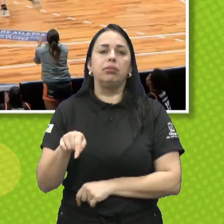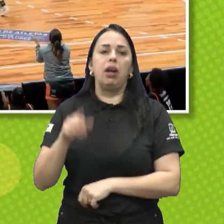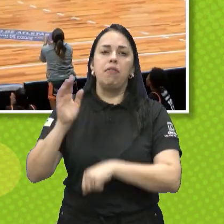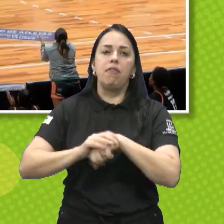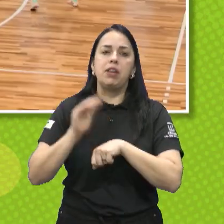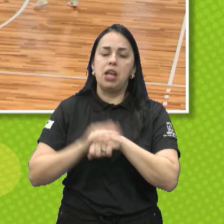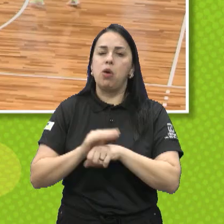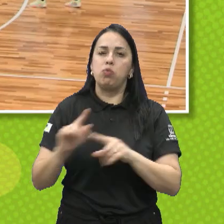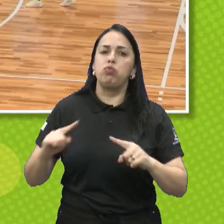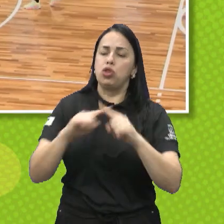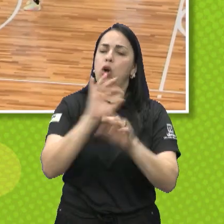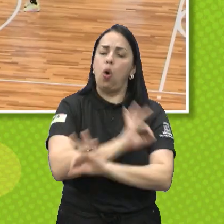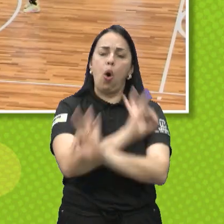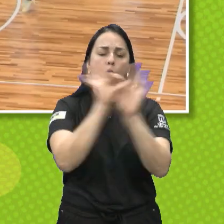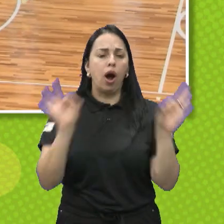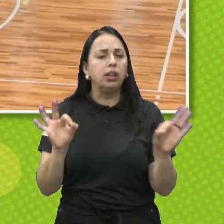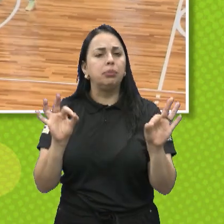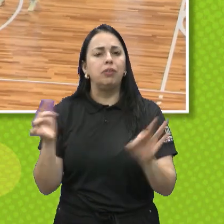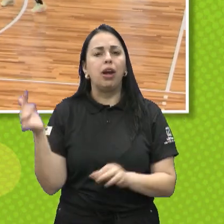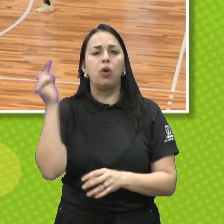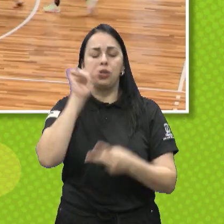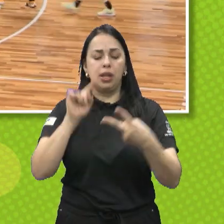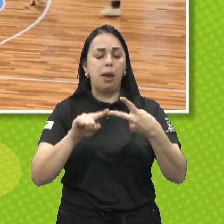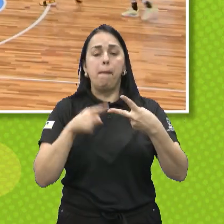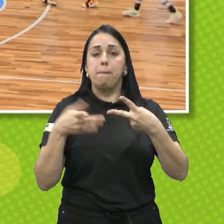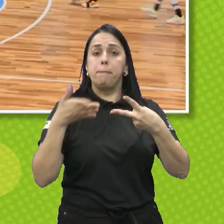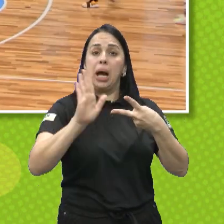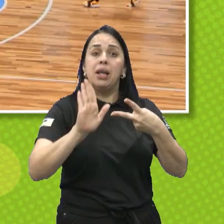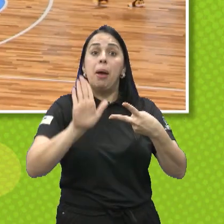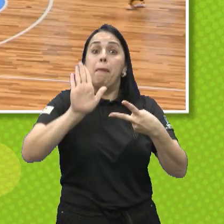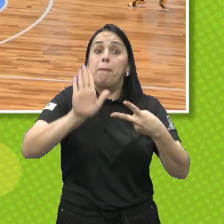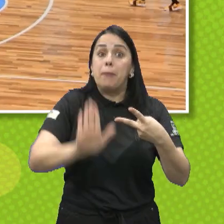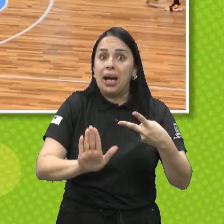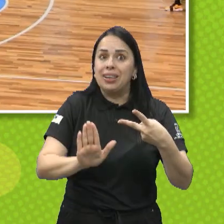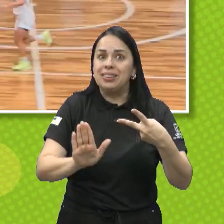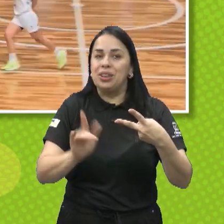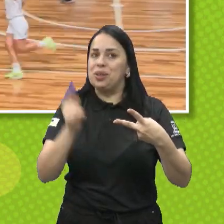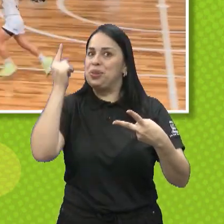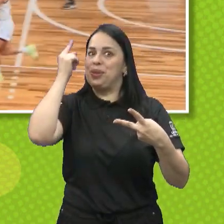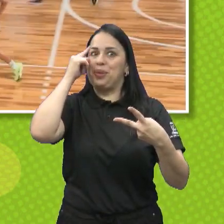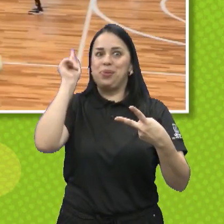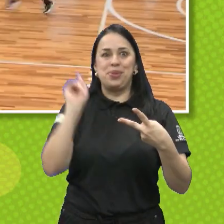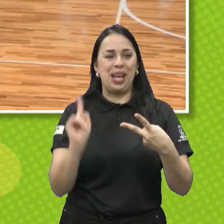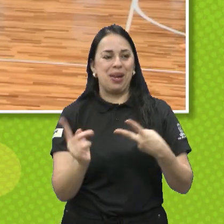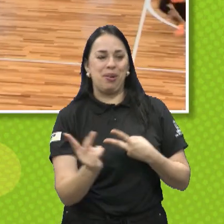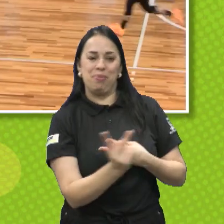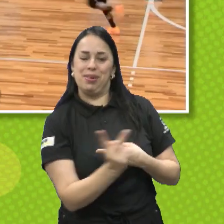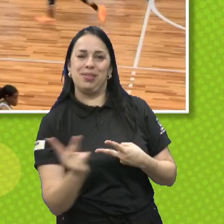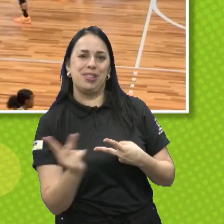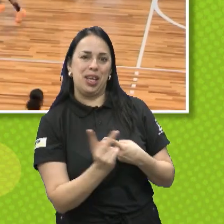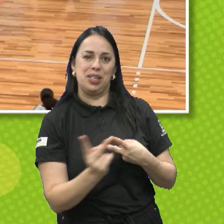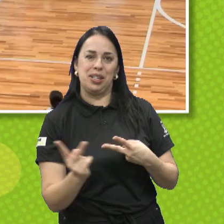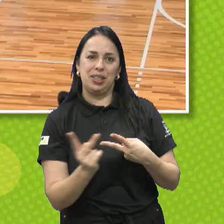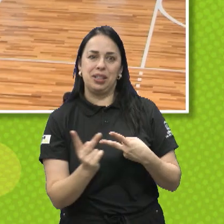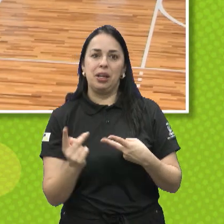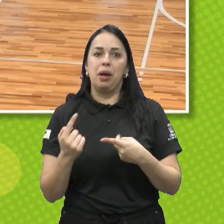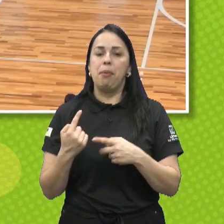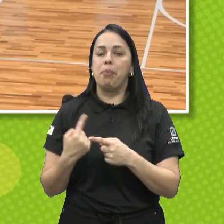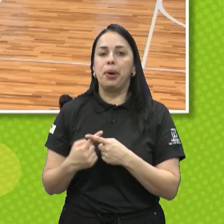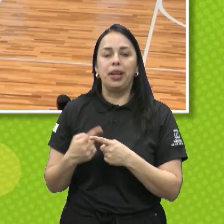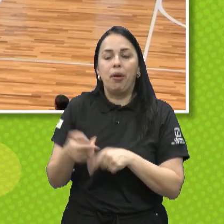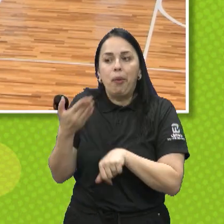jogo bom e tentar matar nesse segundo jogo, mas a gente não sabe como que as meninas vão ir, né, porque não deu para cobrir o